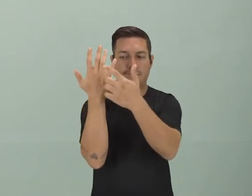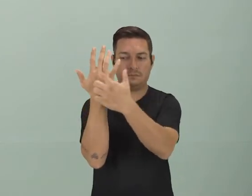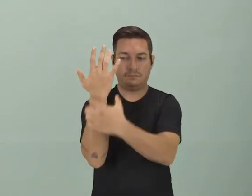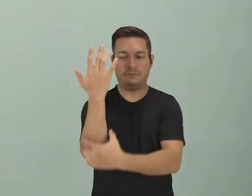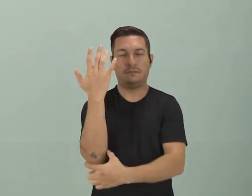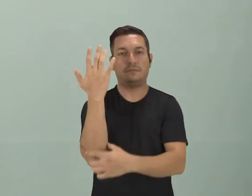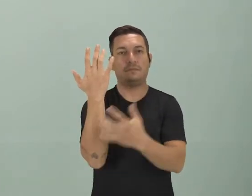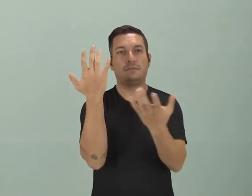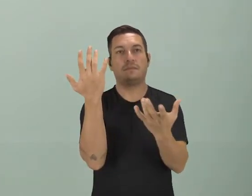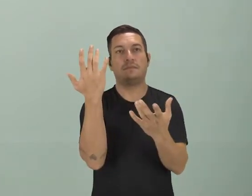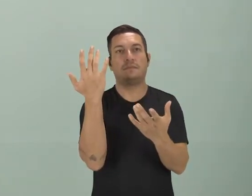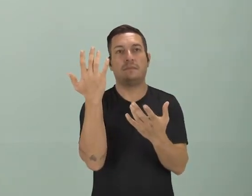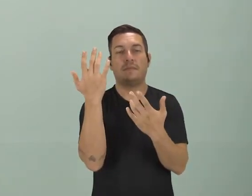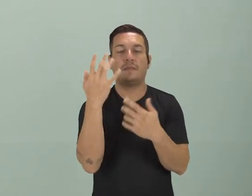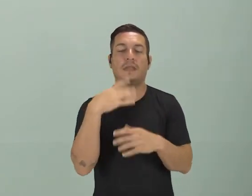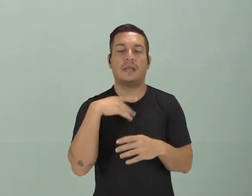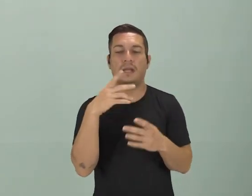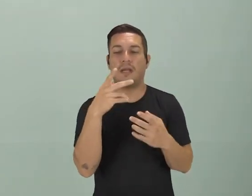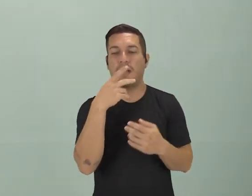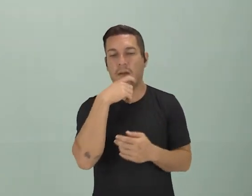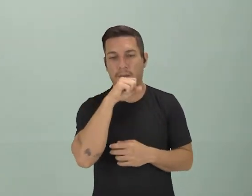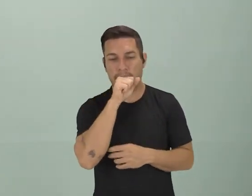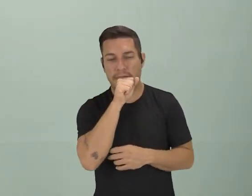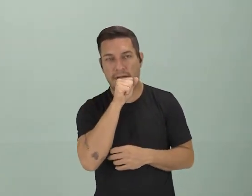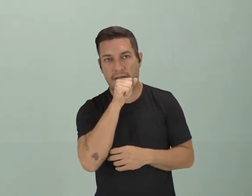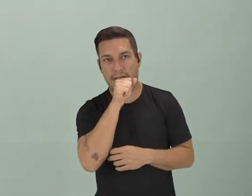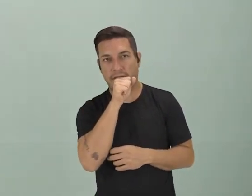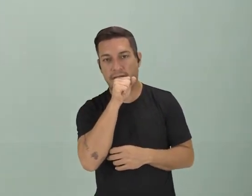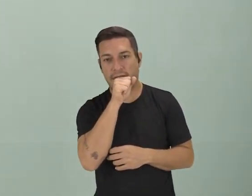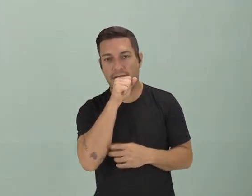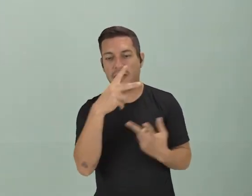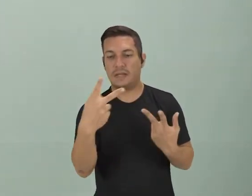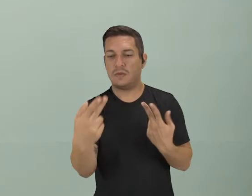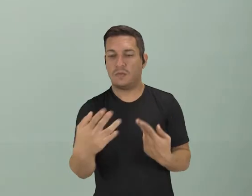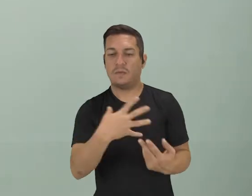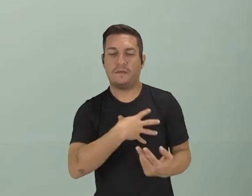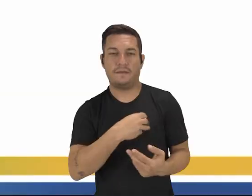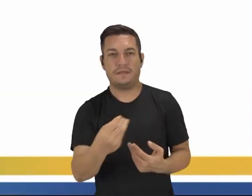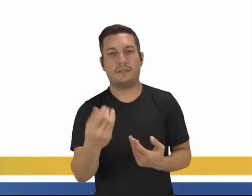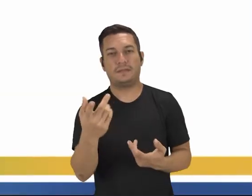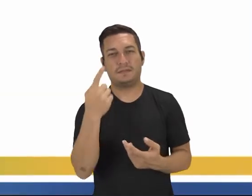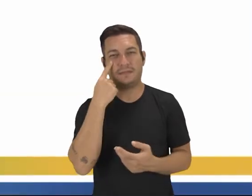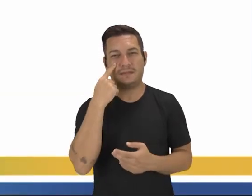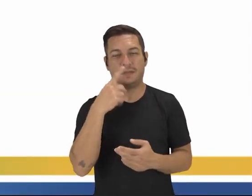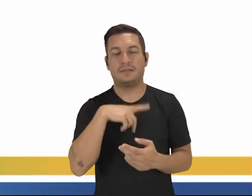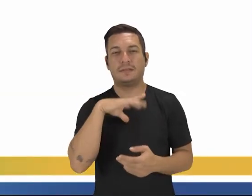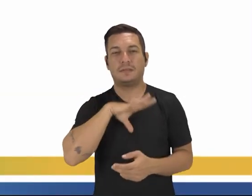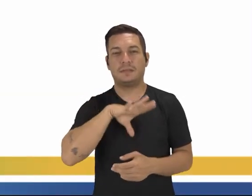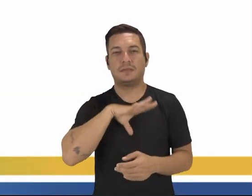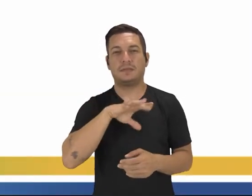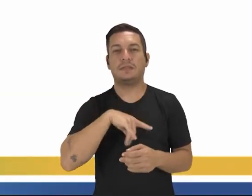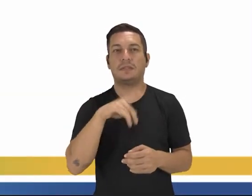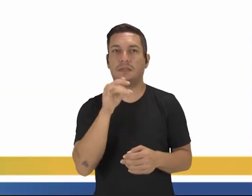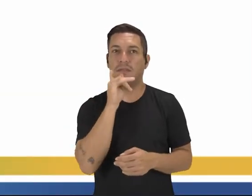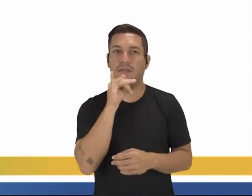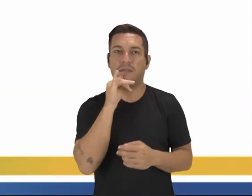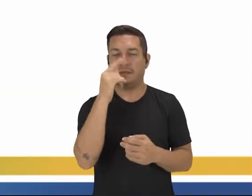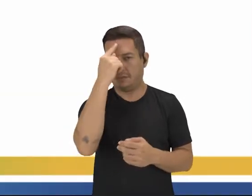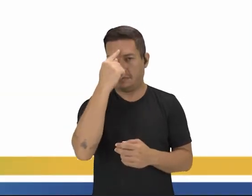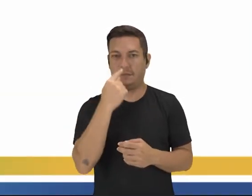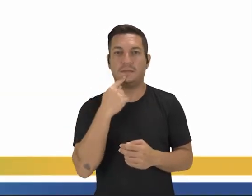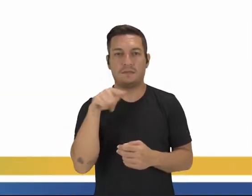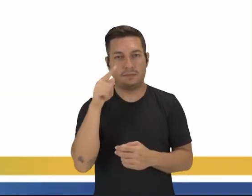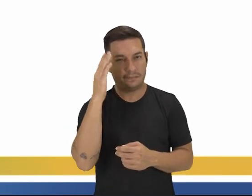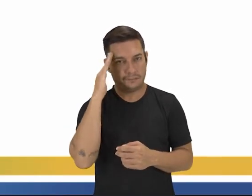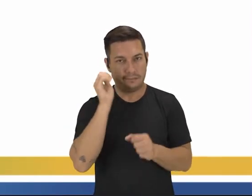ou seja, tal pai, tal filho, como nós conhecemos na língua portuguesa. Vocês podem ver aí que tem um exemplo gráfico para vocês